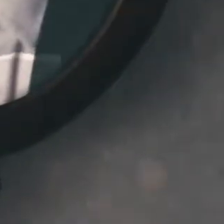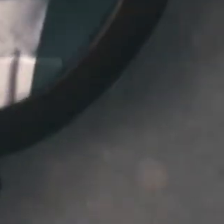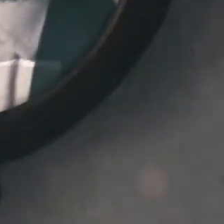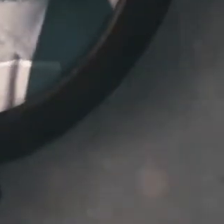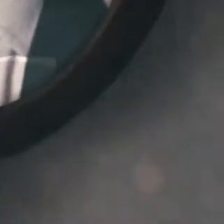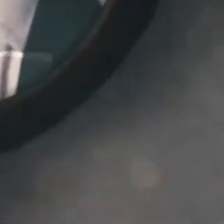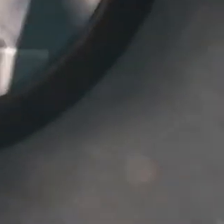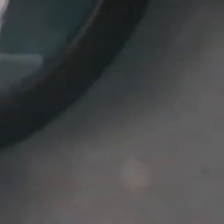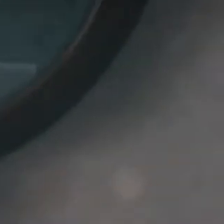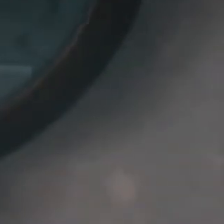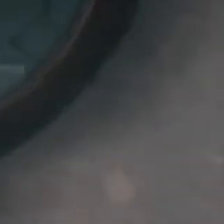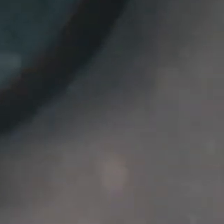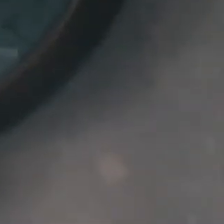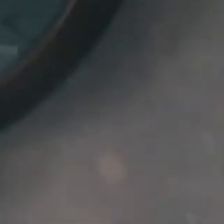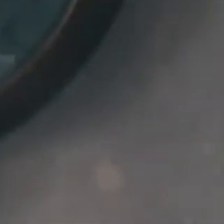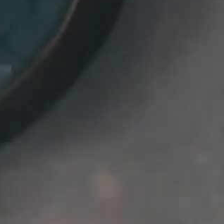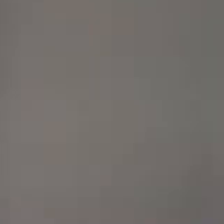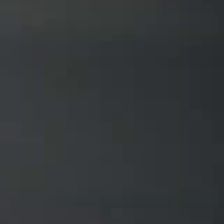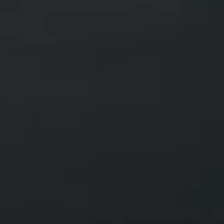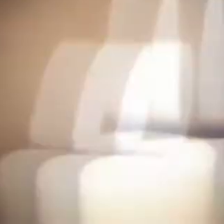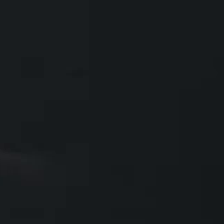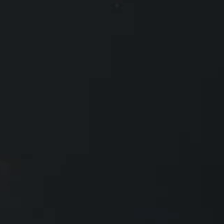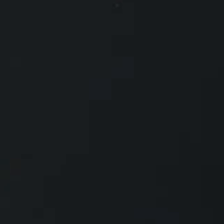Eu só bebi um pouquinho.